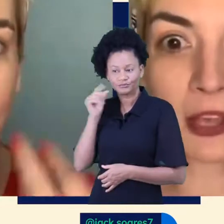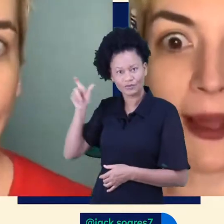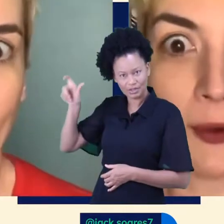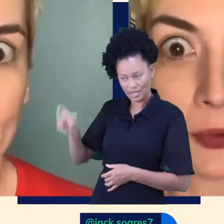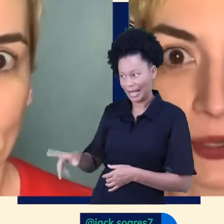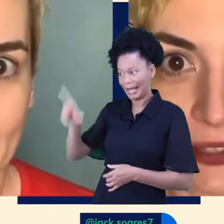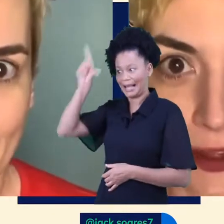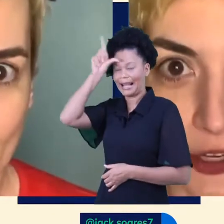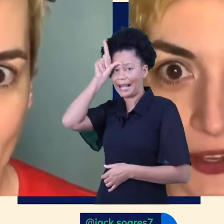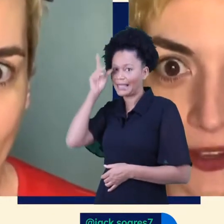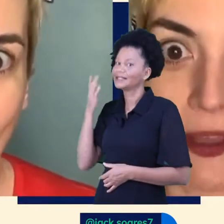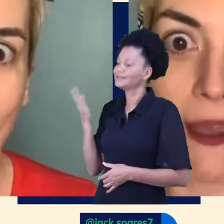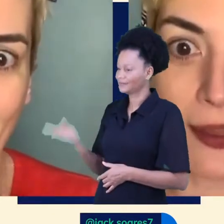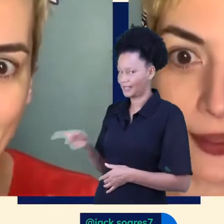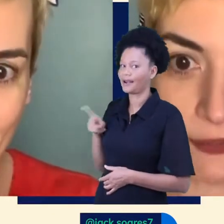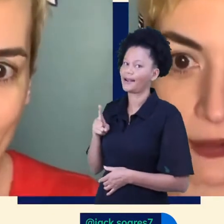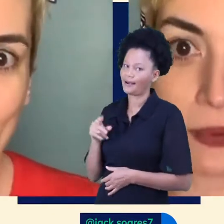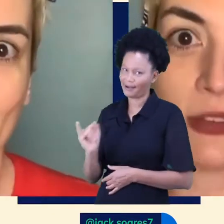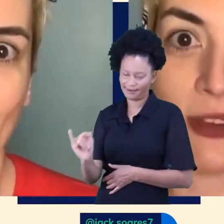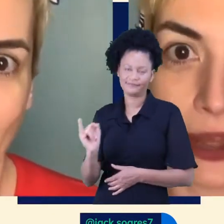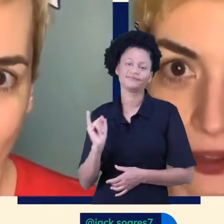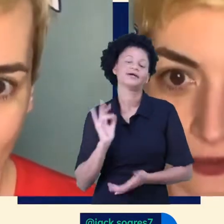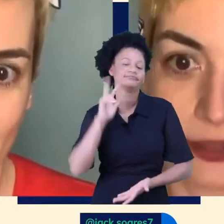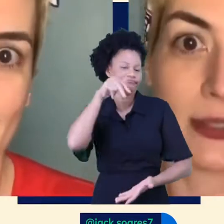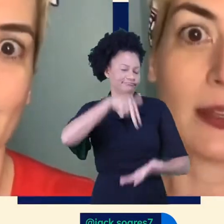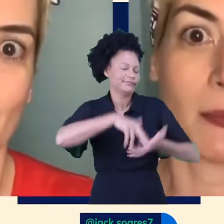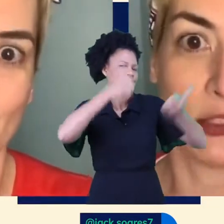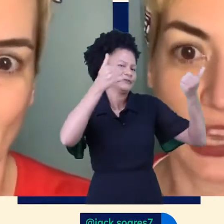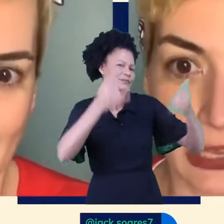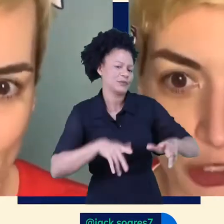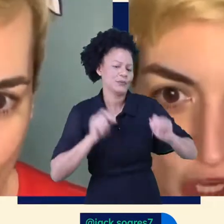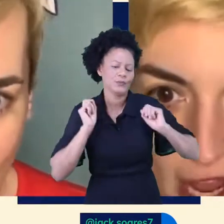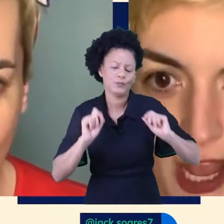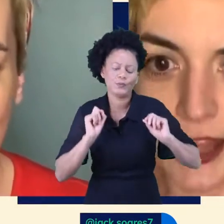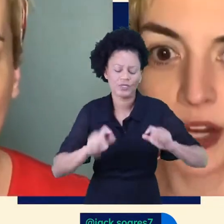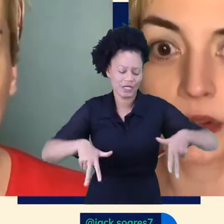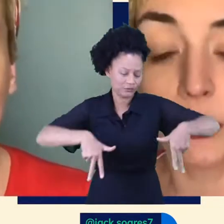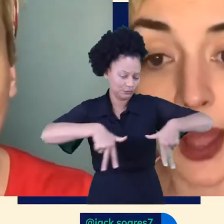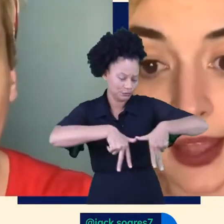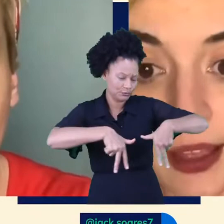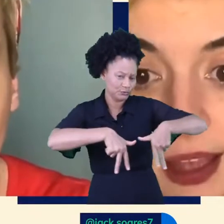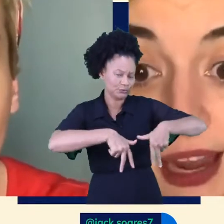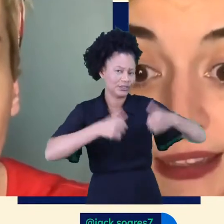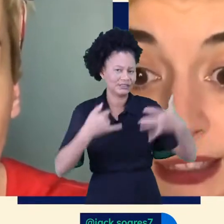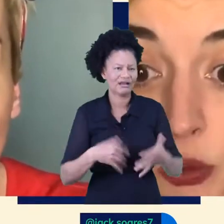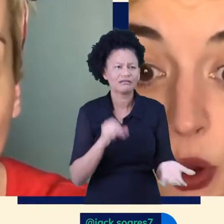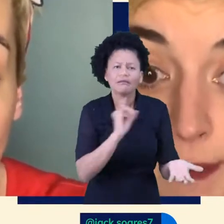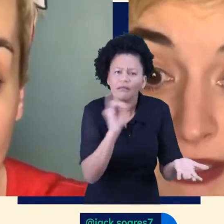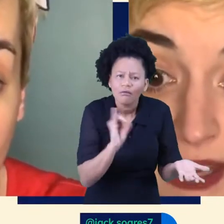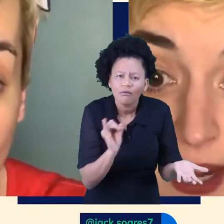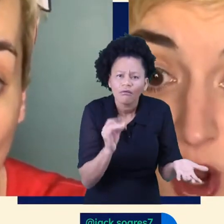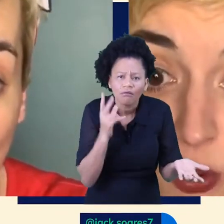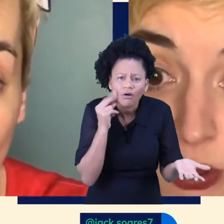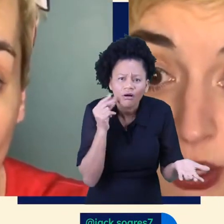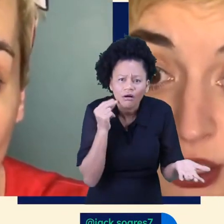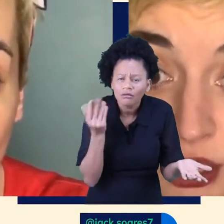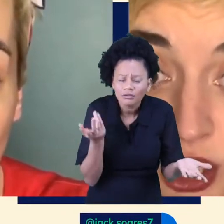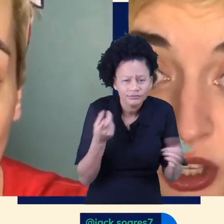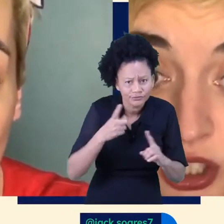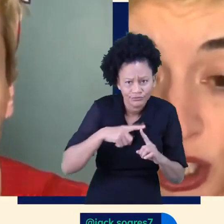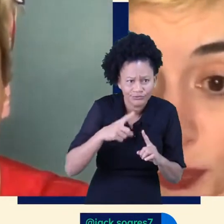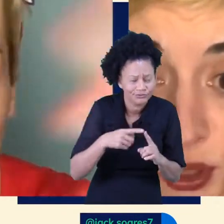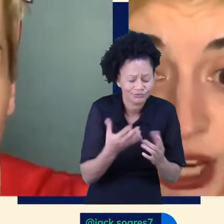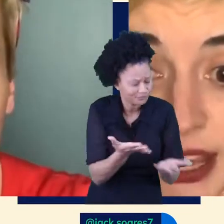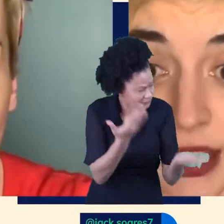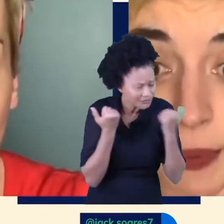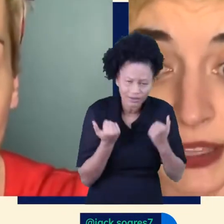Carol, que é a autoridade aqui, ela que vai poder falar exatamente o que é gênero. Ela tá dando oi, mas Carol,